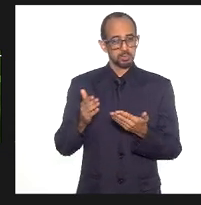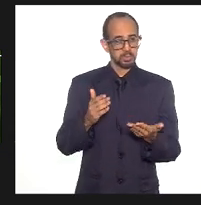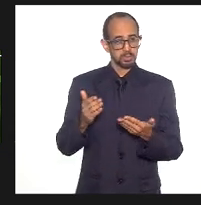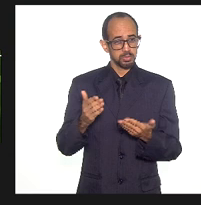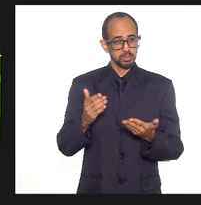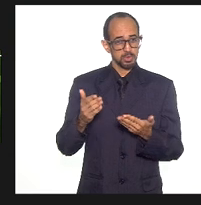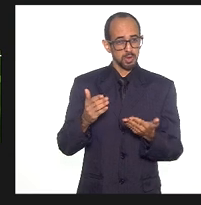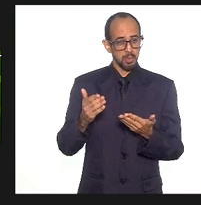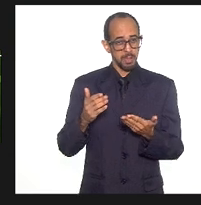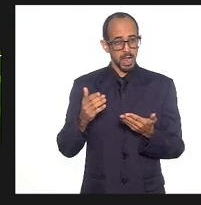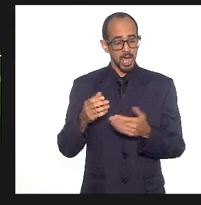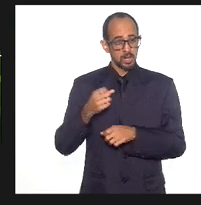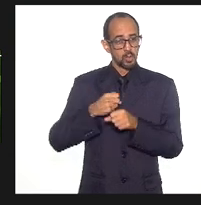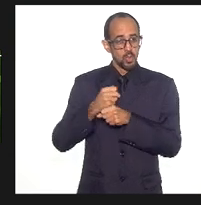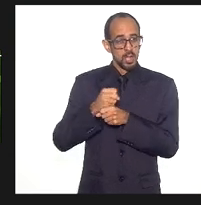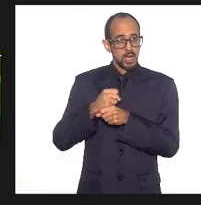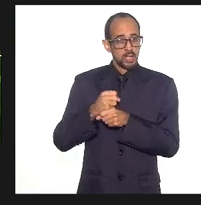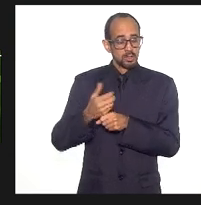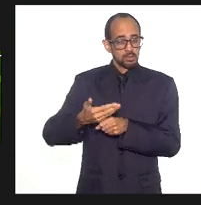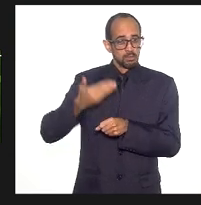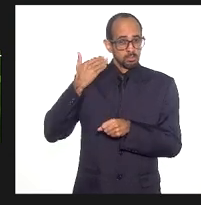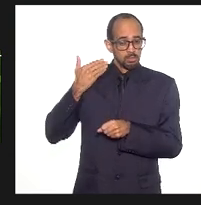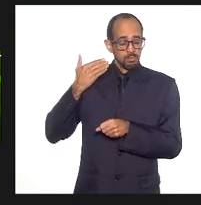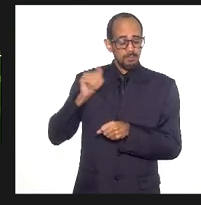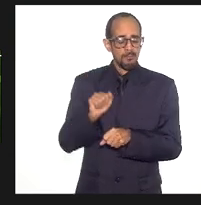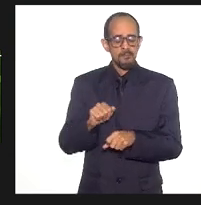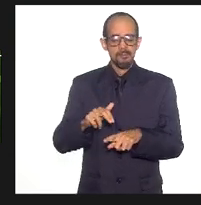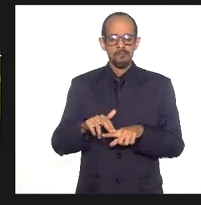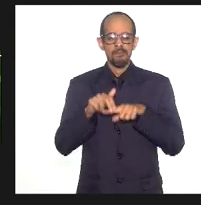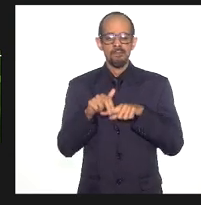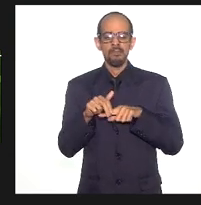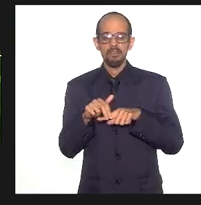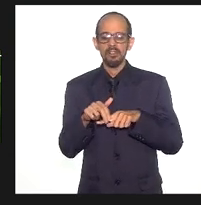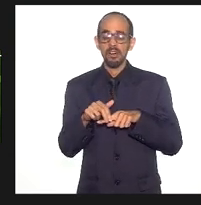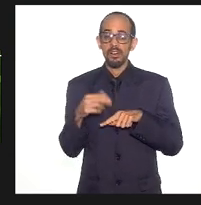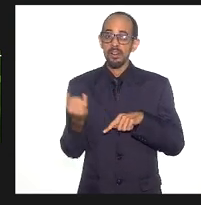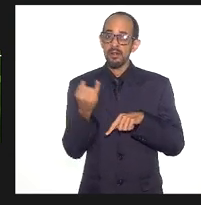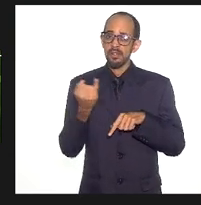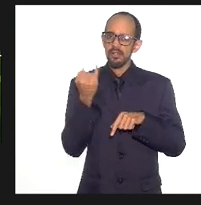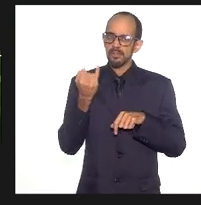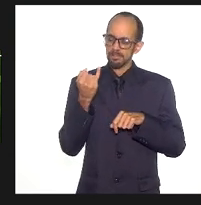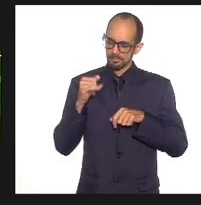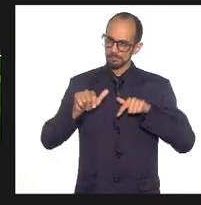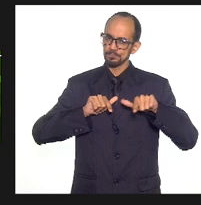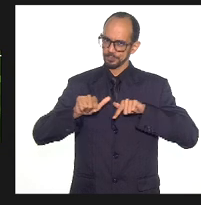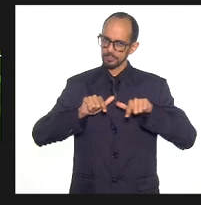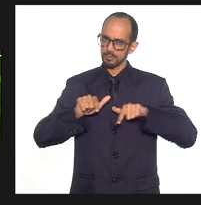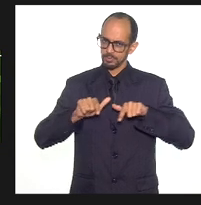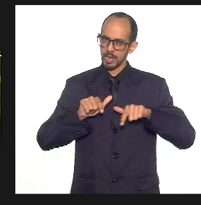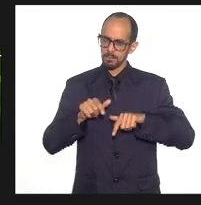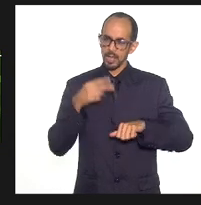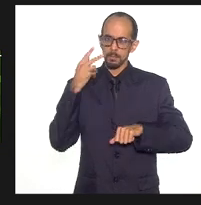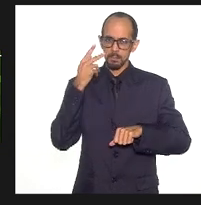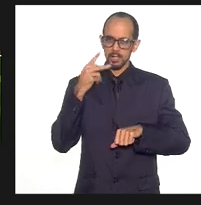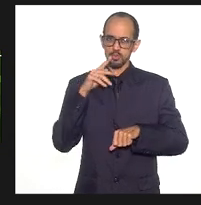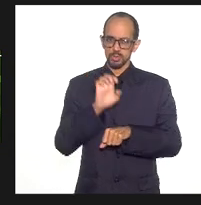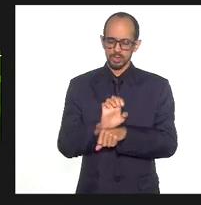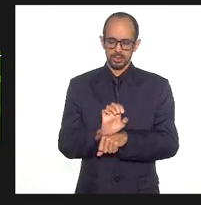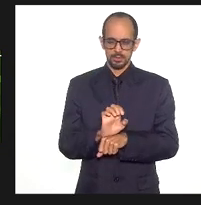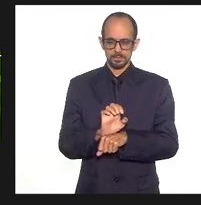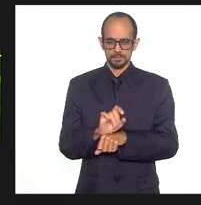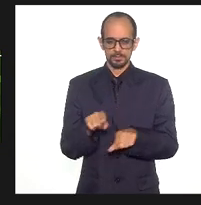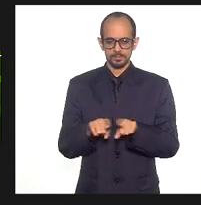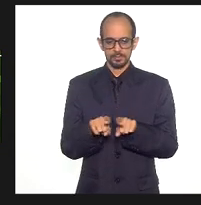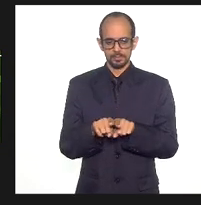anos anteriores. Então, mostra a importância da atividade, a importância da empresa para o Estado. Em relação